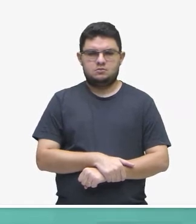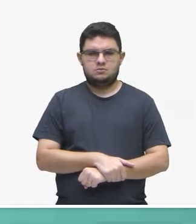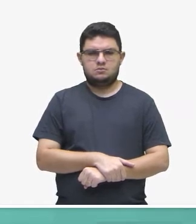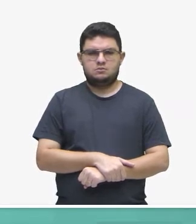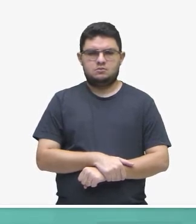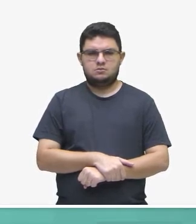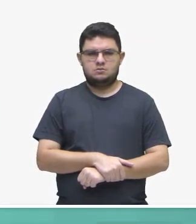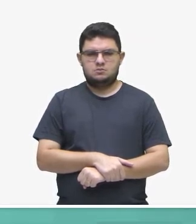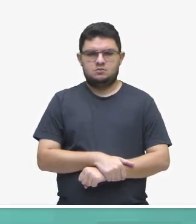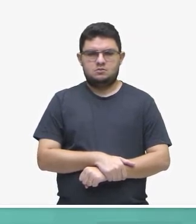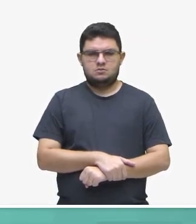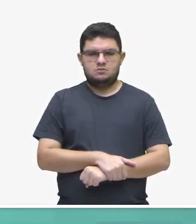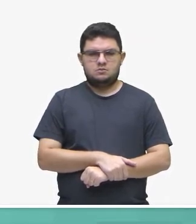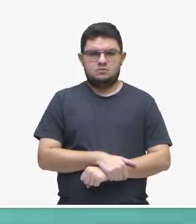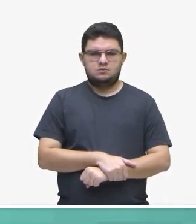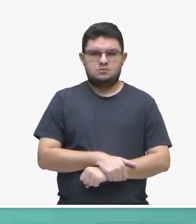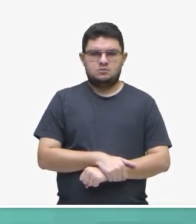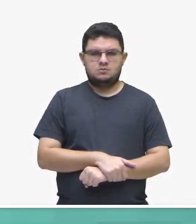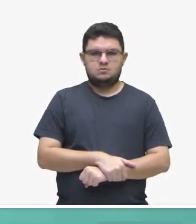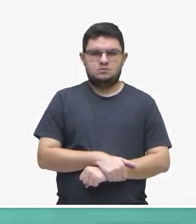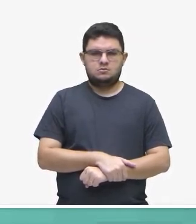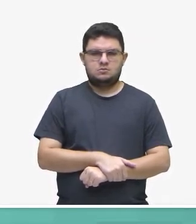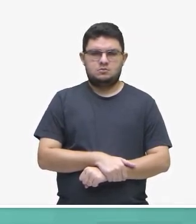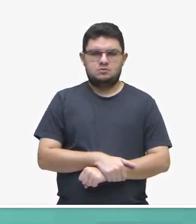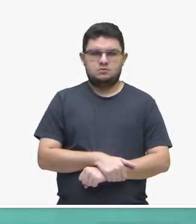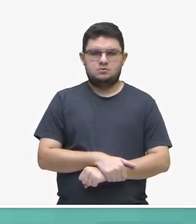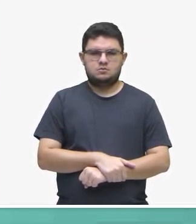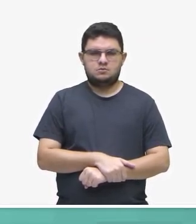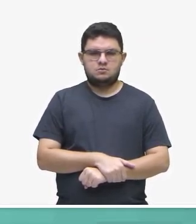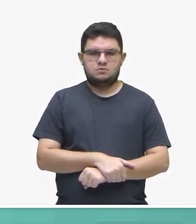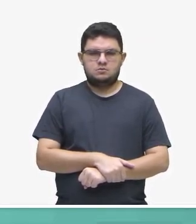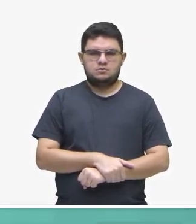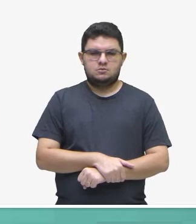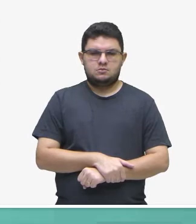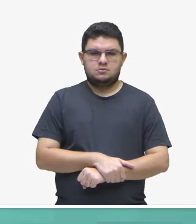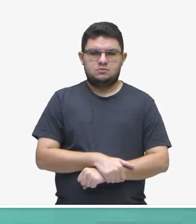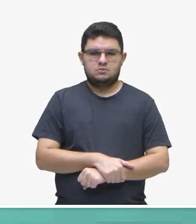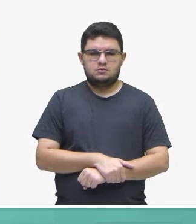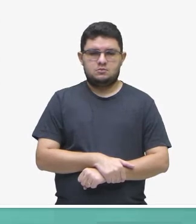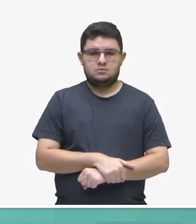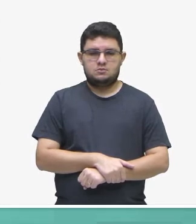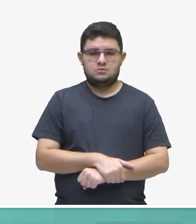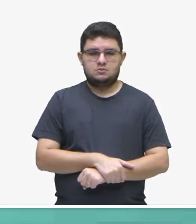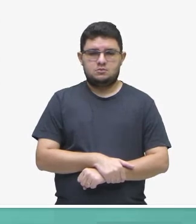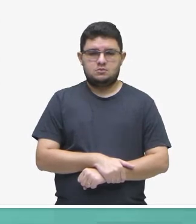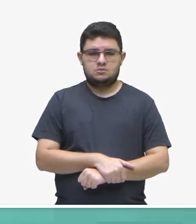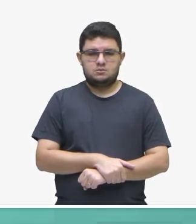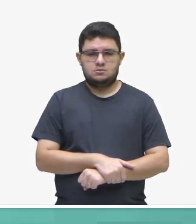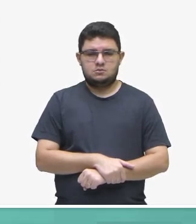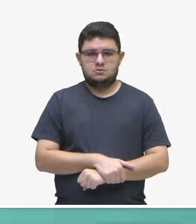life. Once you experience meditation, it makes part of your heart.